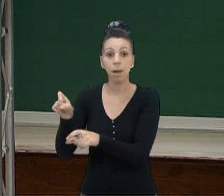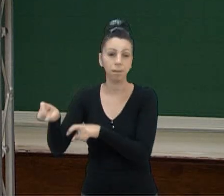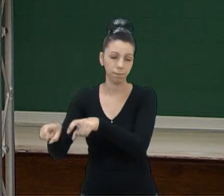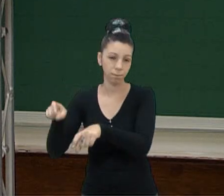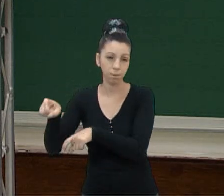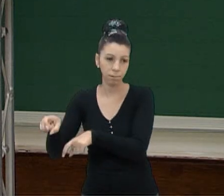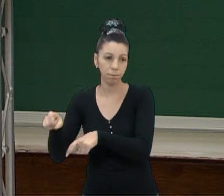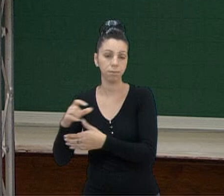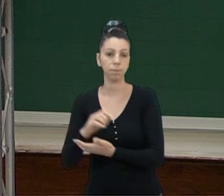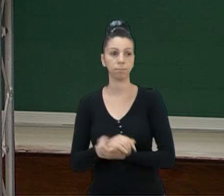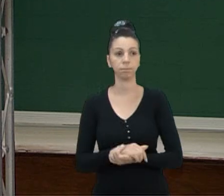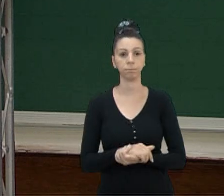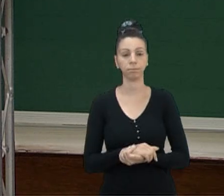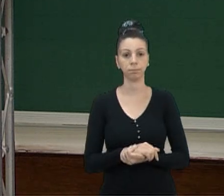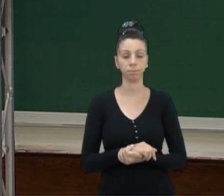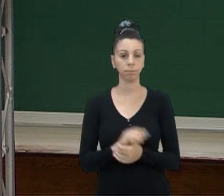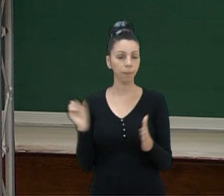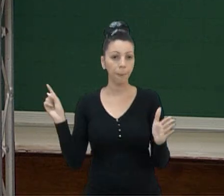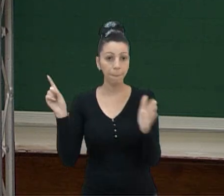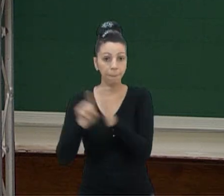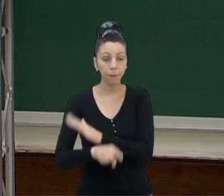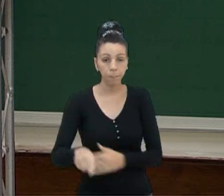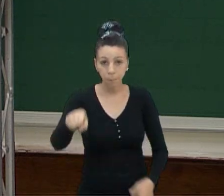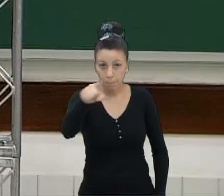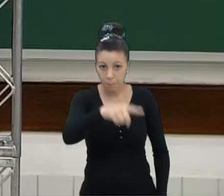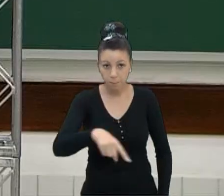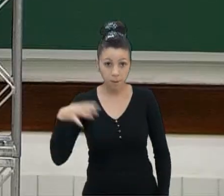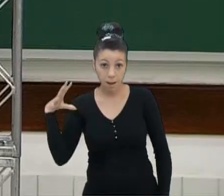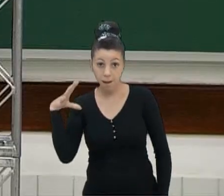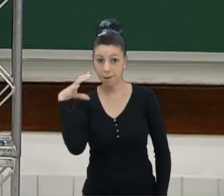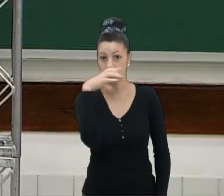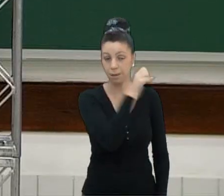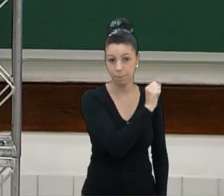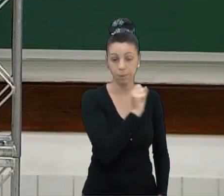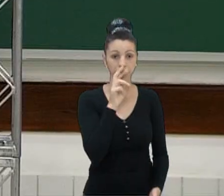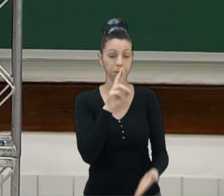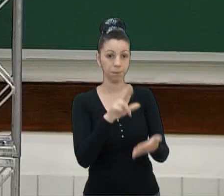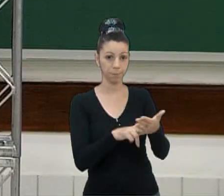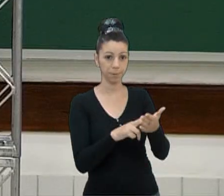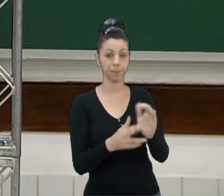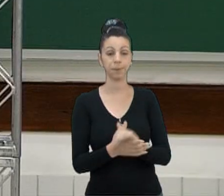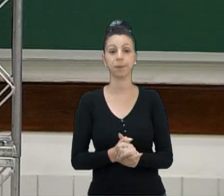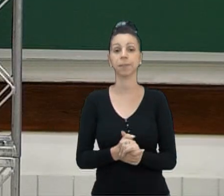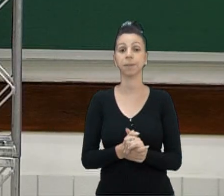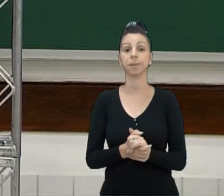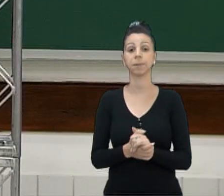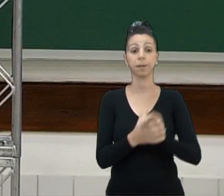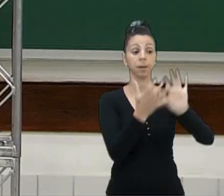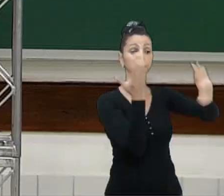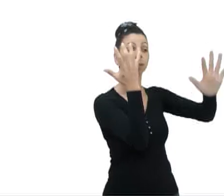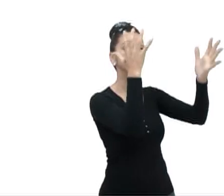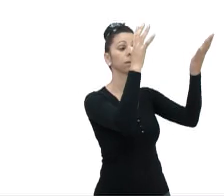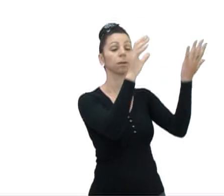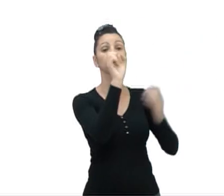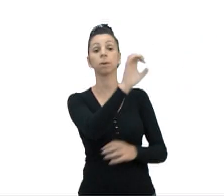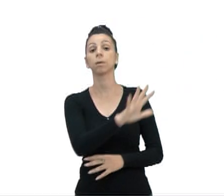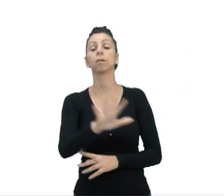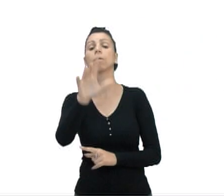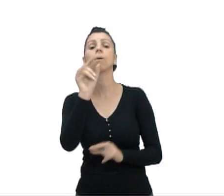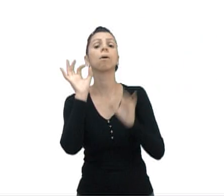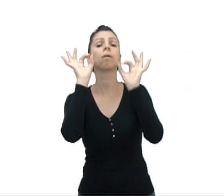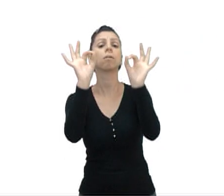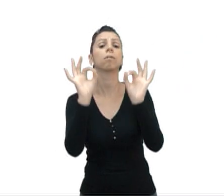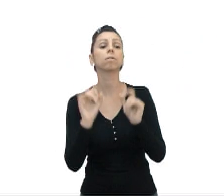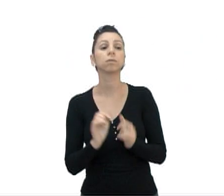clima e vegetação. Perguntinha bem rápida para vocês responderem lá. Sobre o clima europeu, é correto afirmar